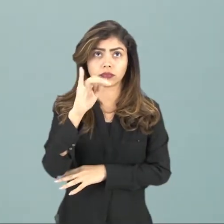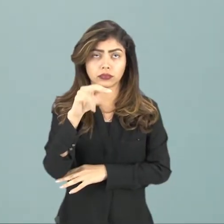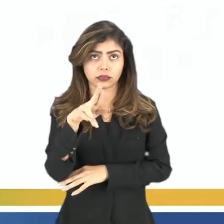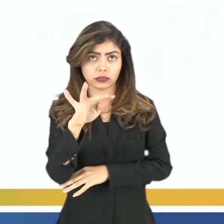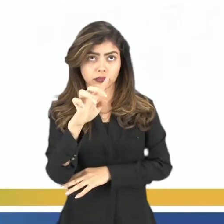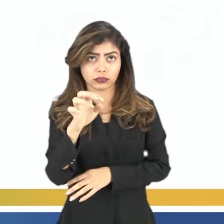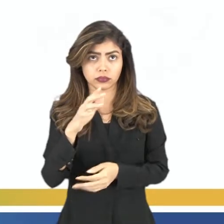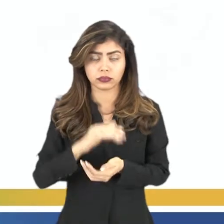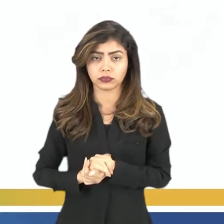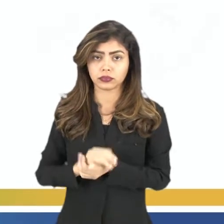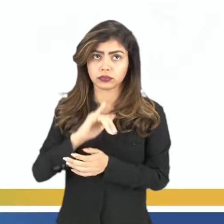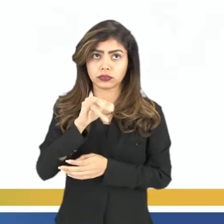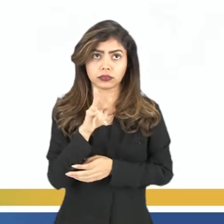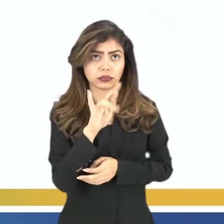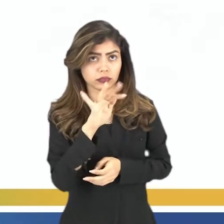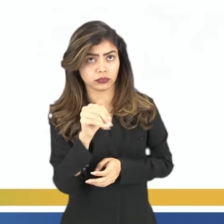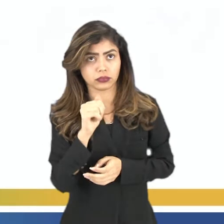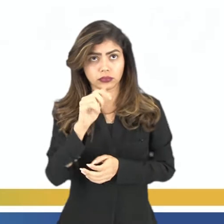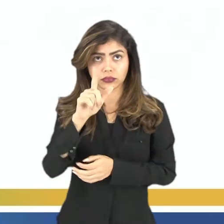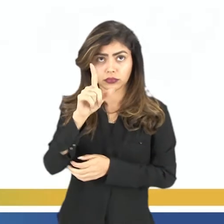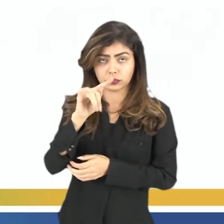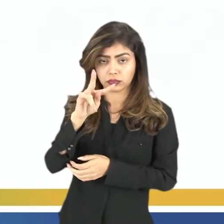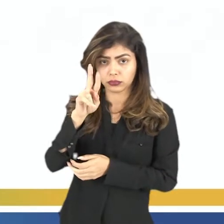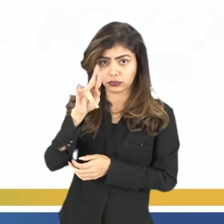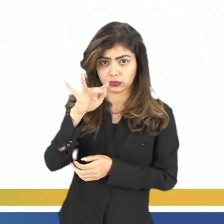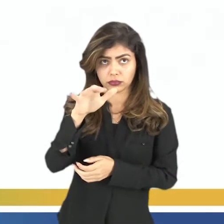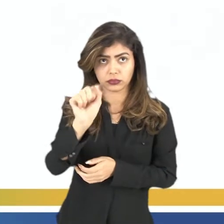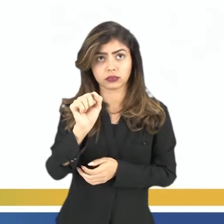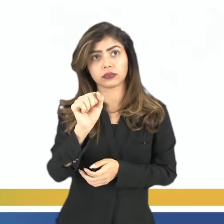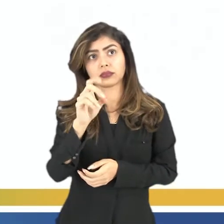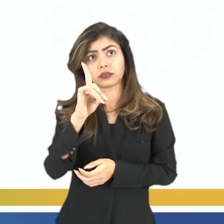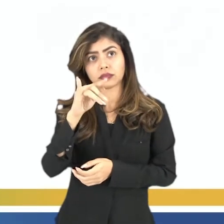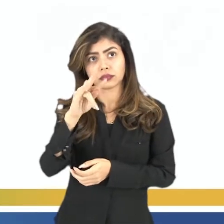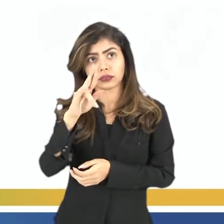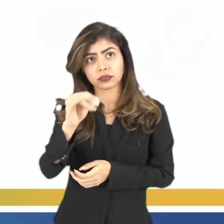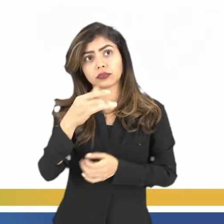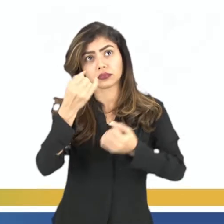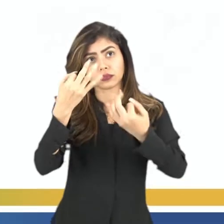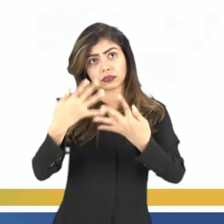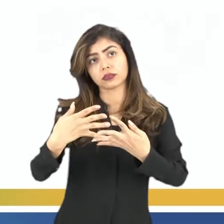coordenantes, as conjuntivas, adversativas,